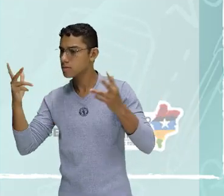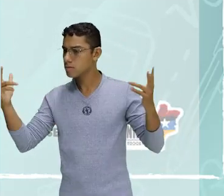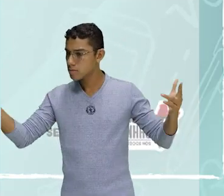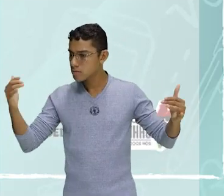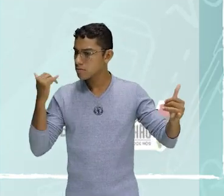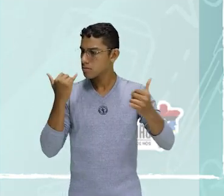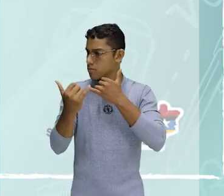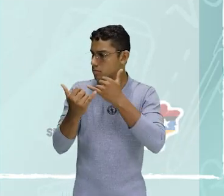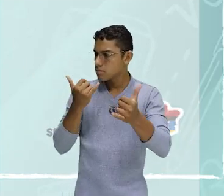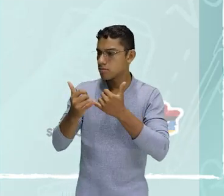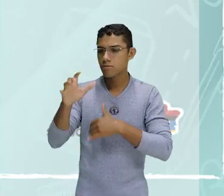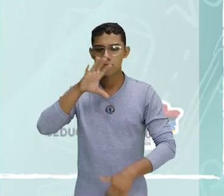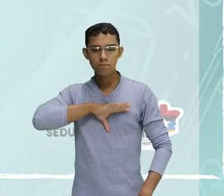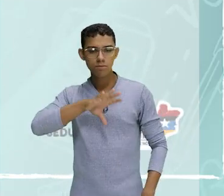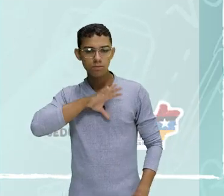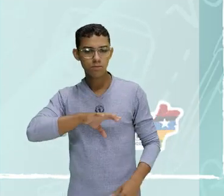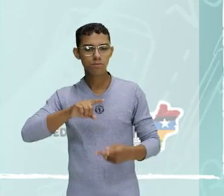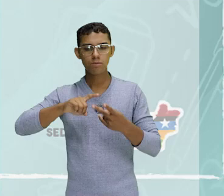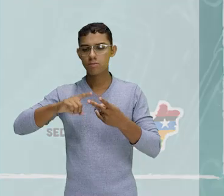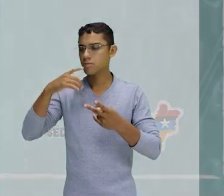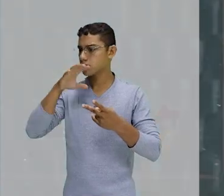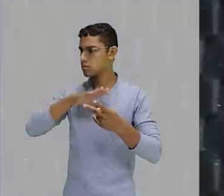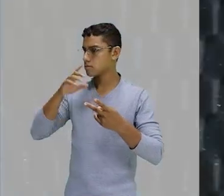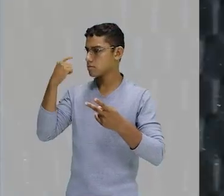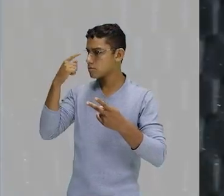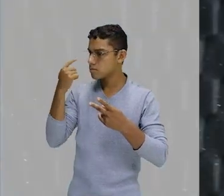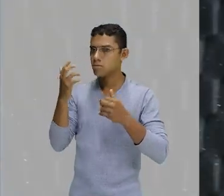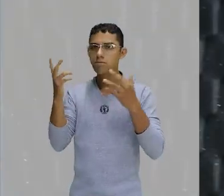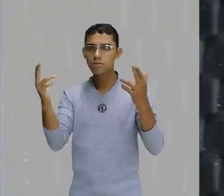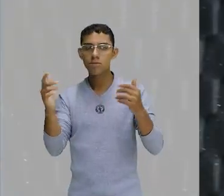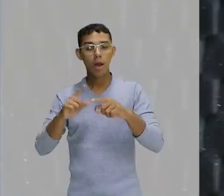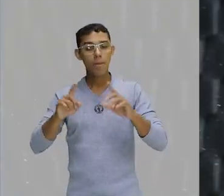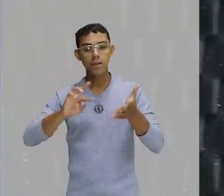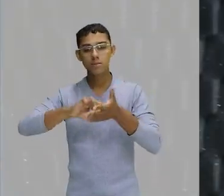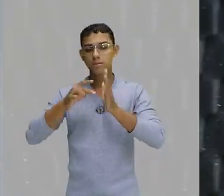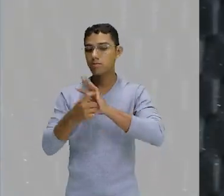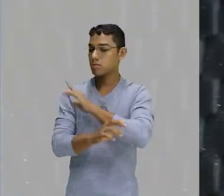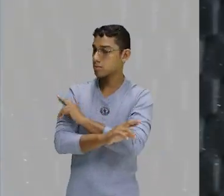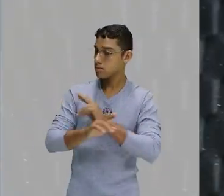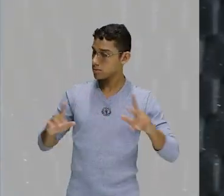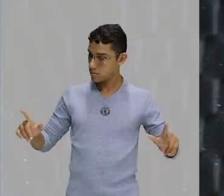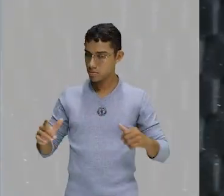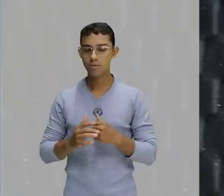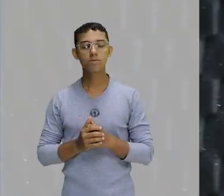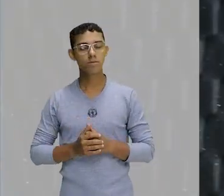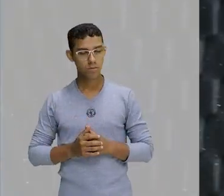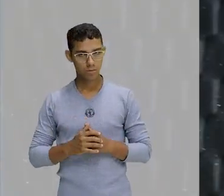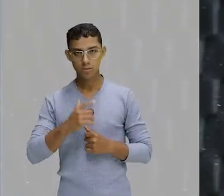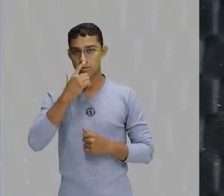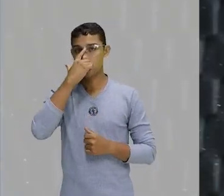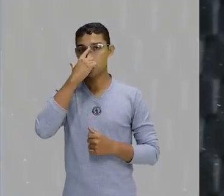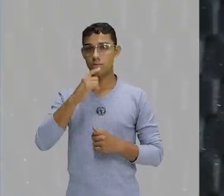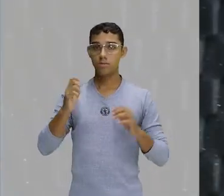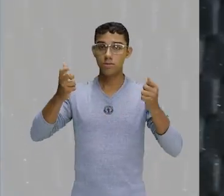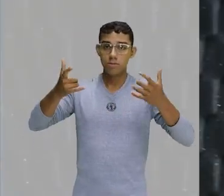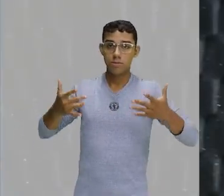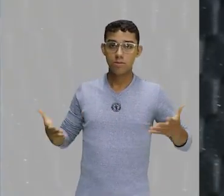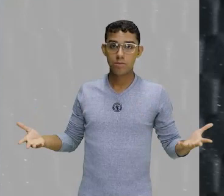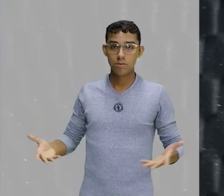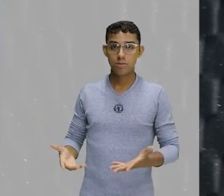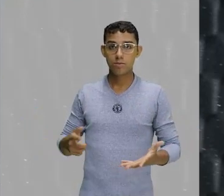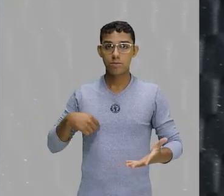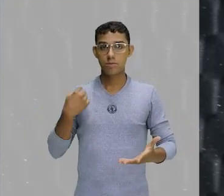mas significados diferentes, falsos amigos ou falsos cognatos. E aí, nós